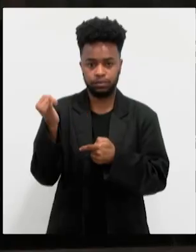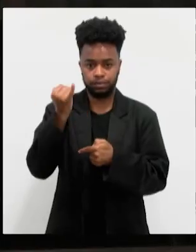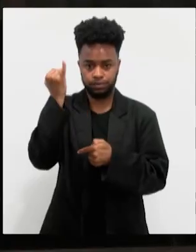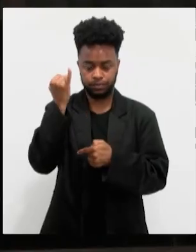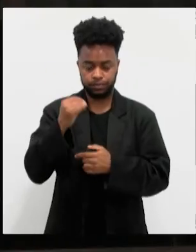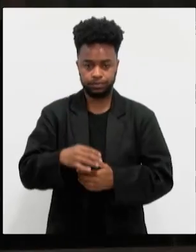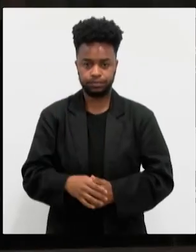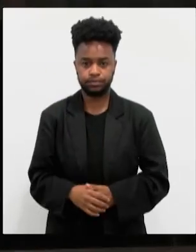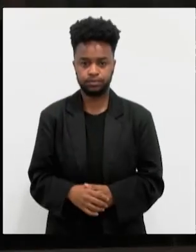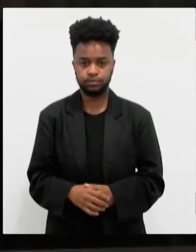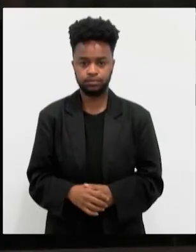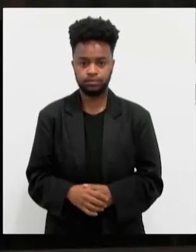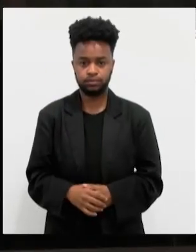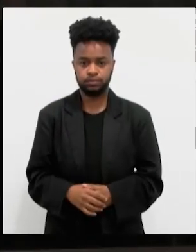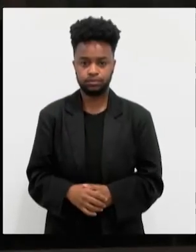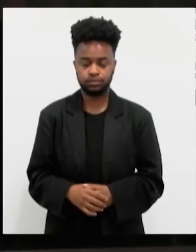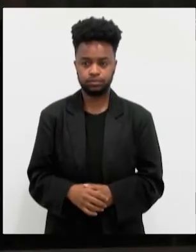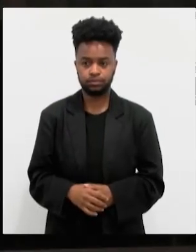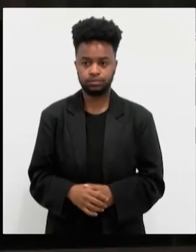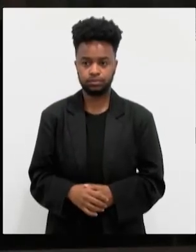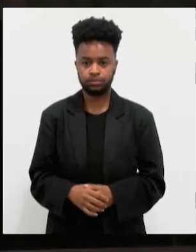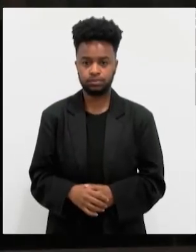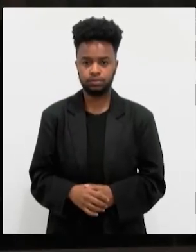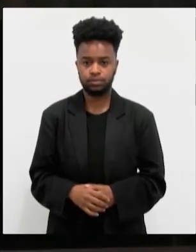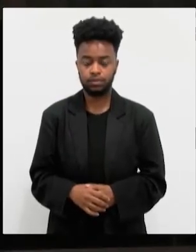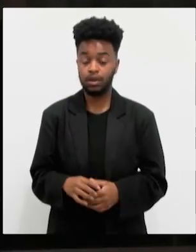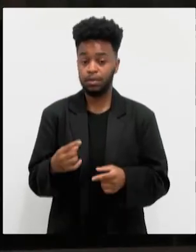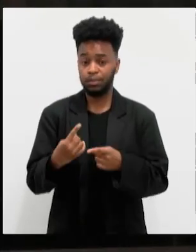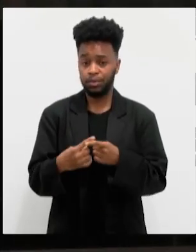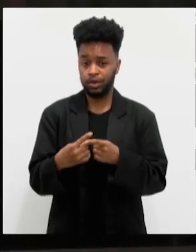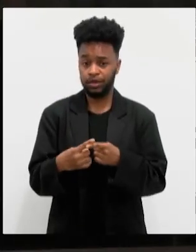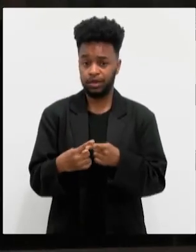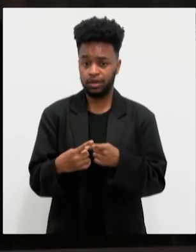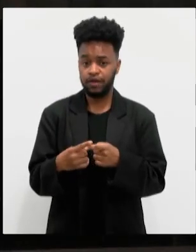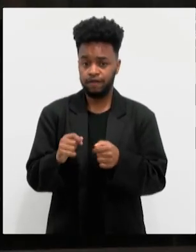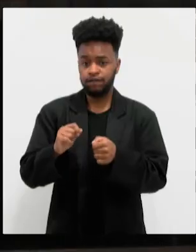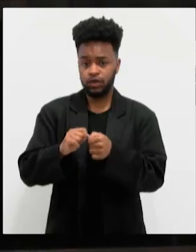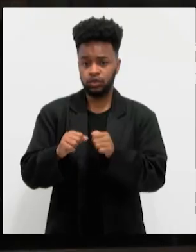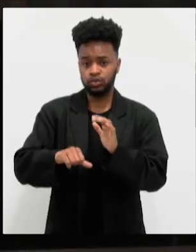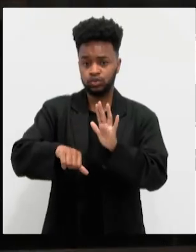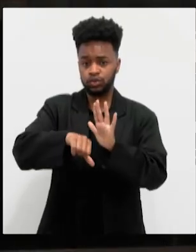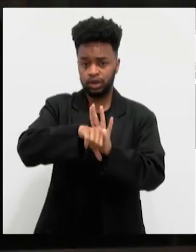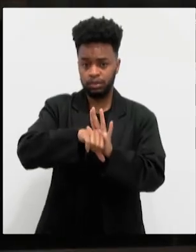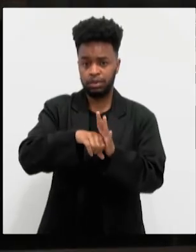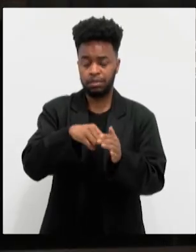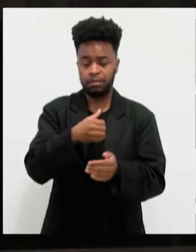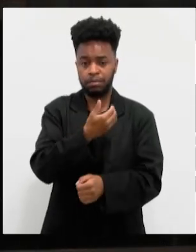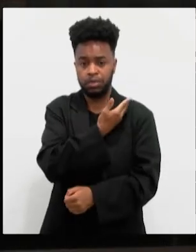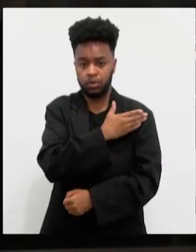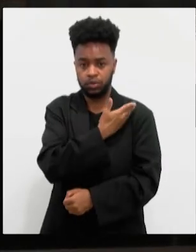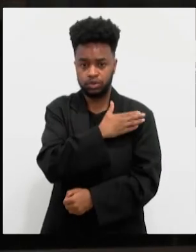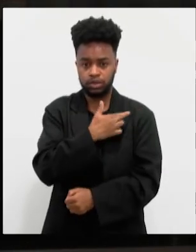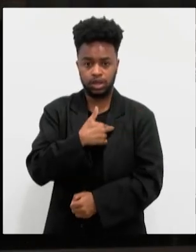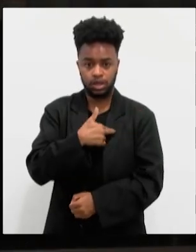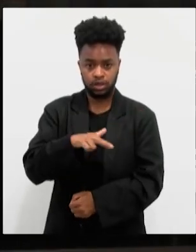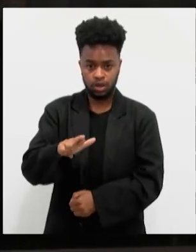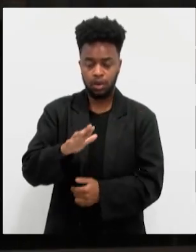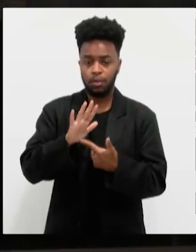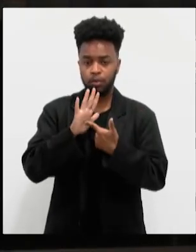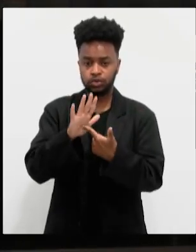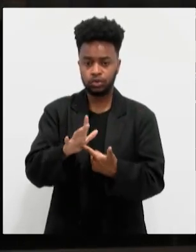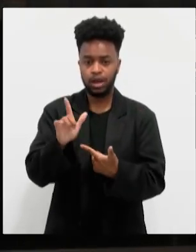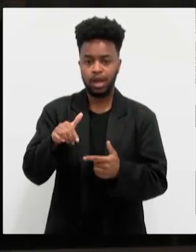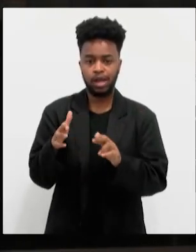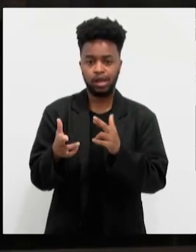importante. Além de ele ter cometido um crime de intolerância religiosa, atribuindo a São Jorge,